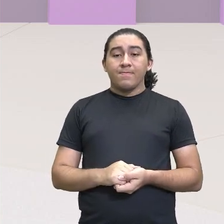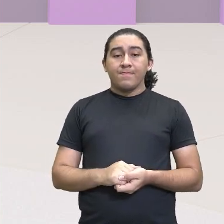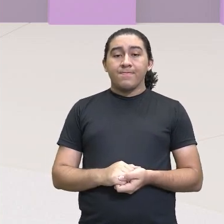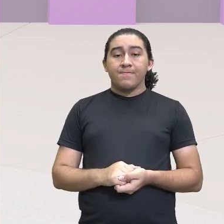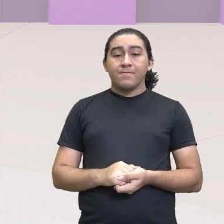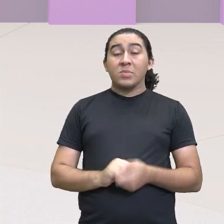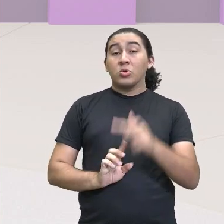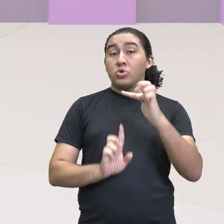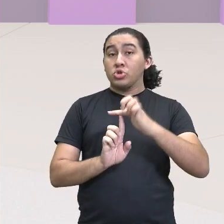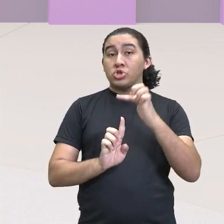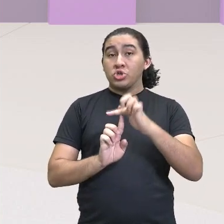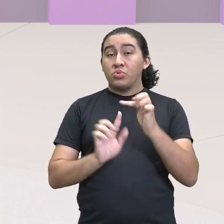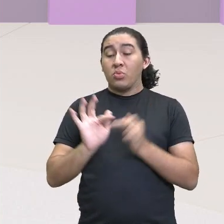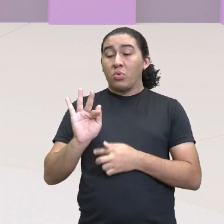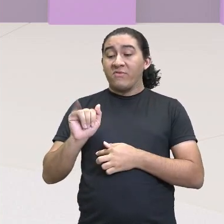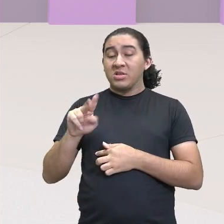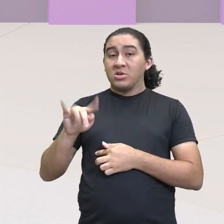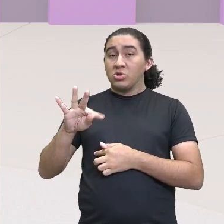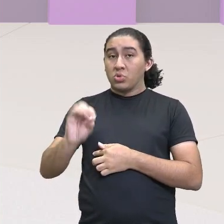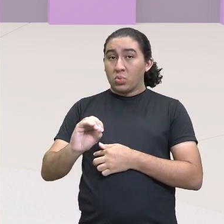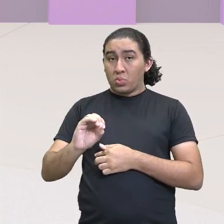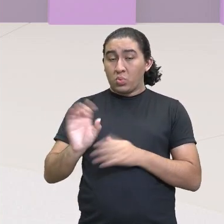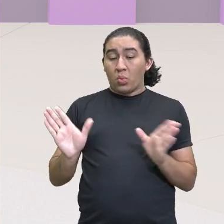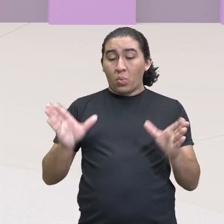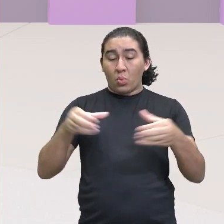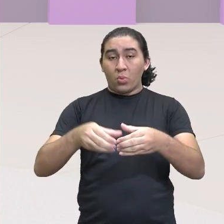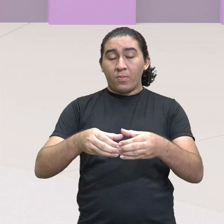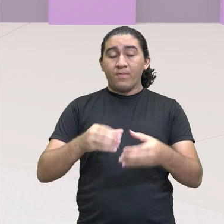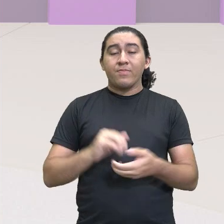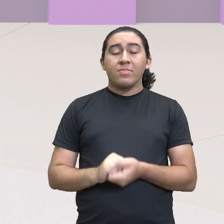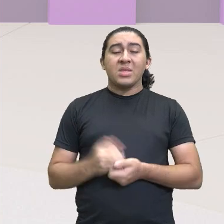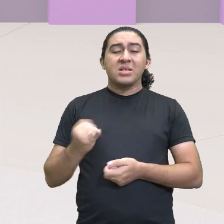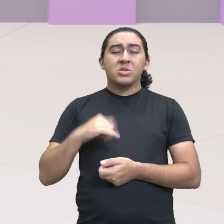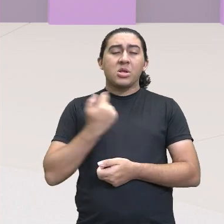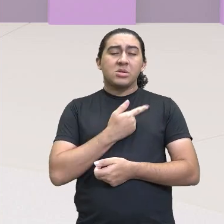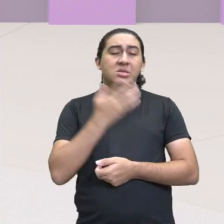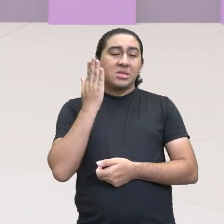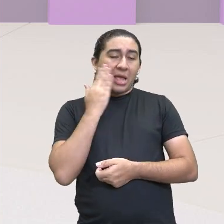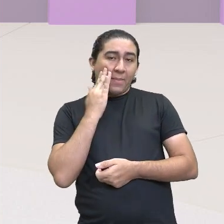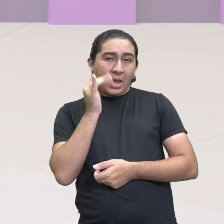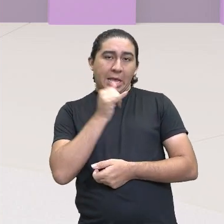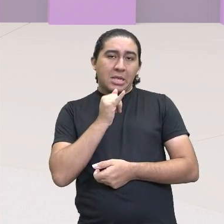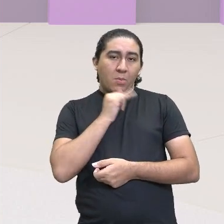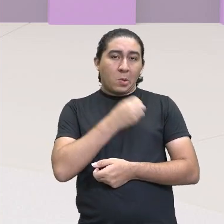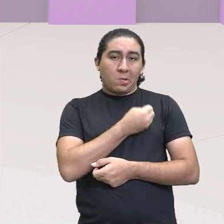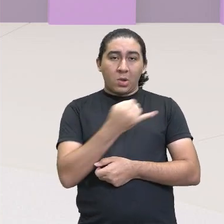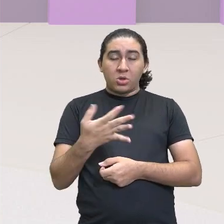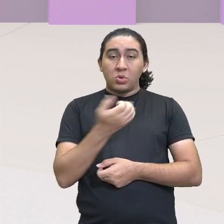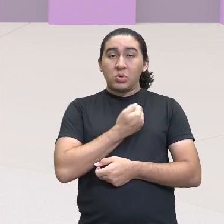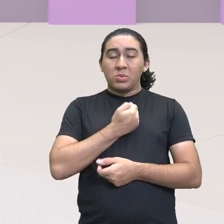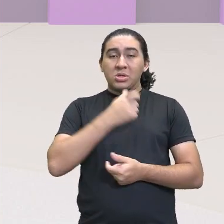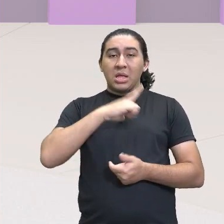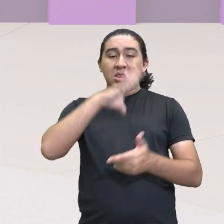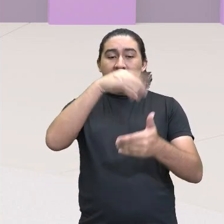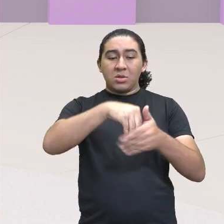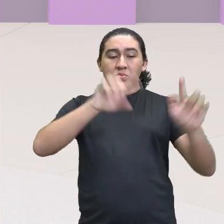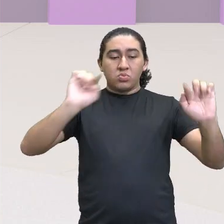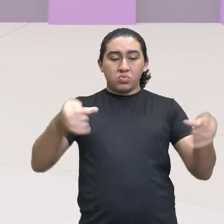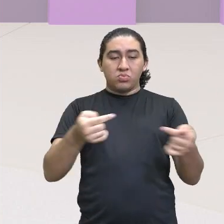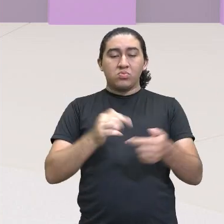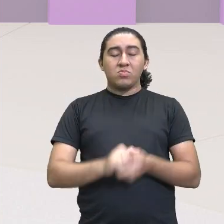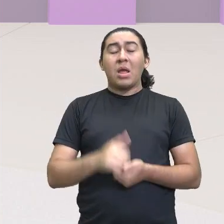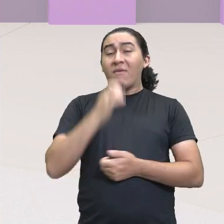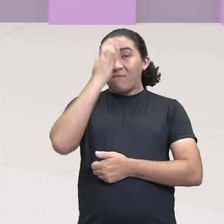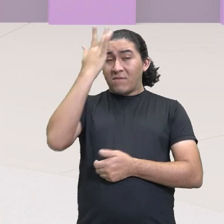para começar. Nosso primeiro exemplo, quando nós sabemos quantos termos tem uma PG. E para facilitar, professora, eu vou ter que